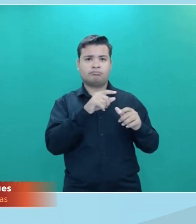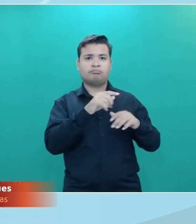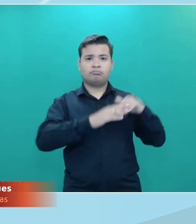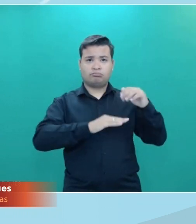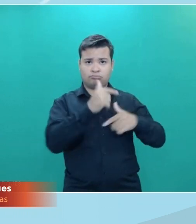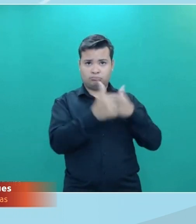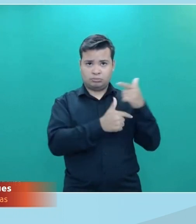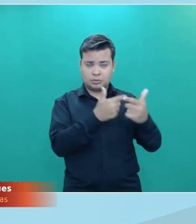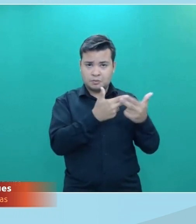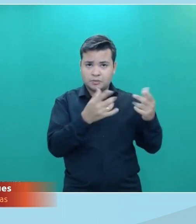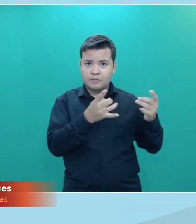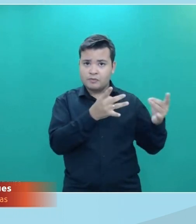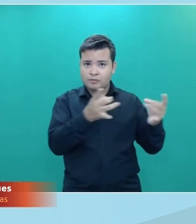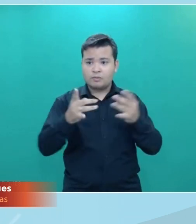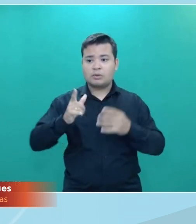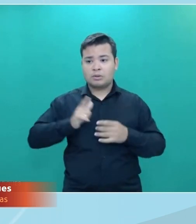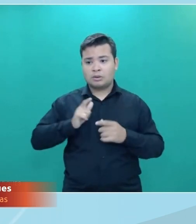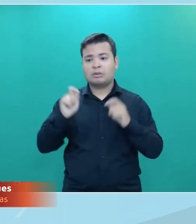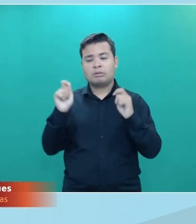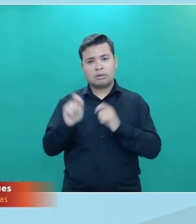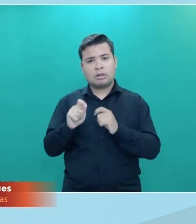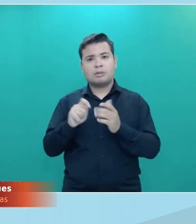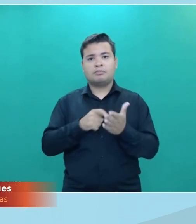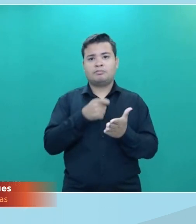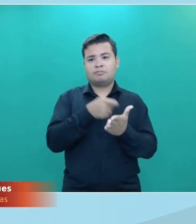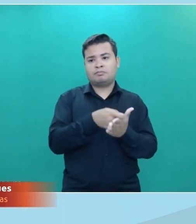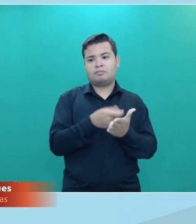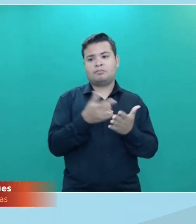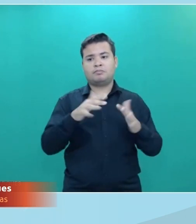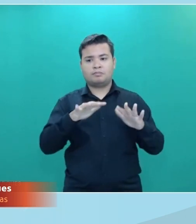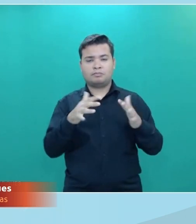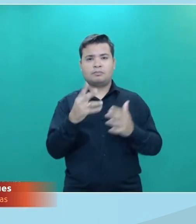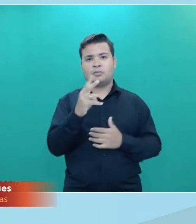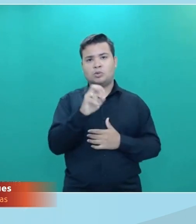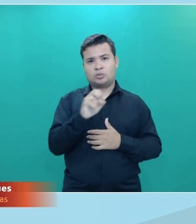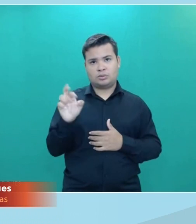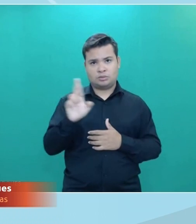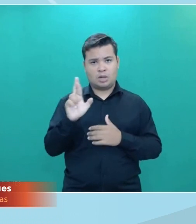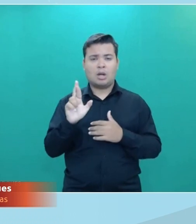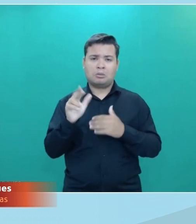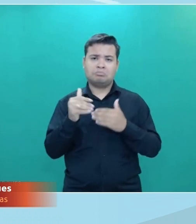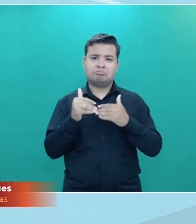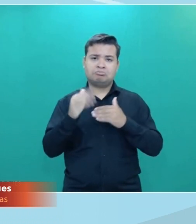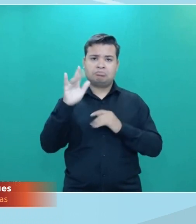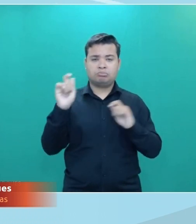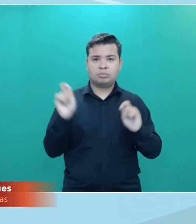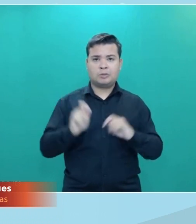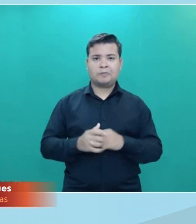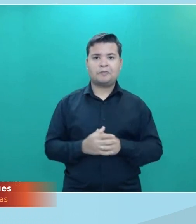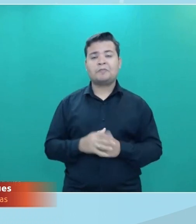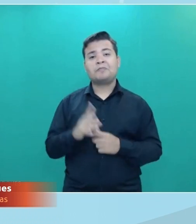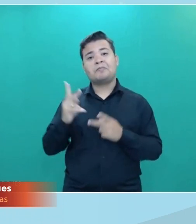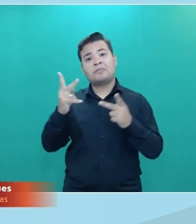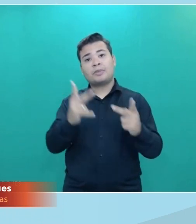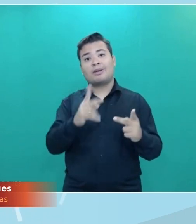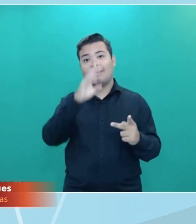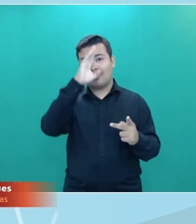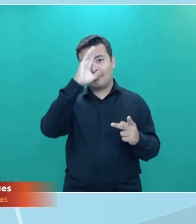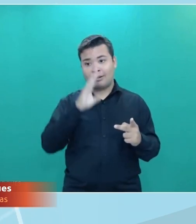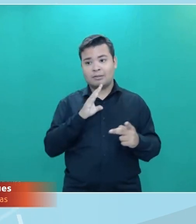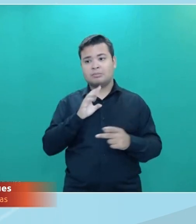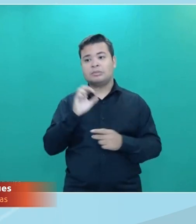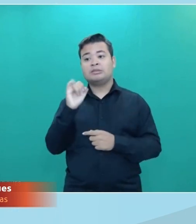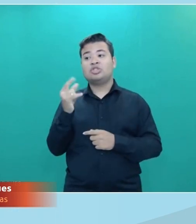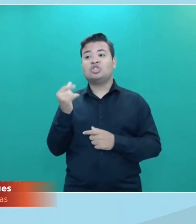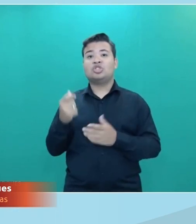ser adquiridas com um valor a partir de R$200. Já a visitação é gratuita. Se você não tem